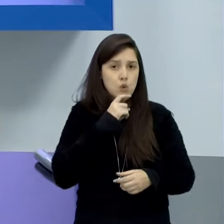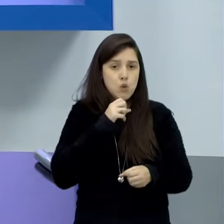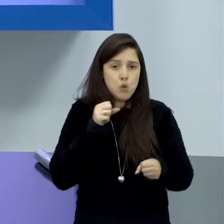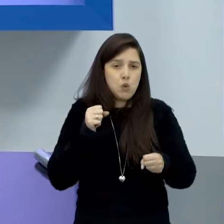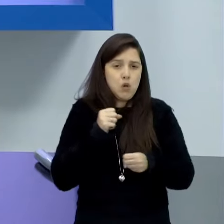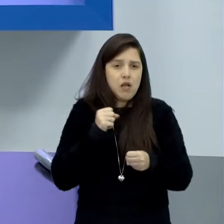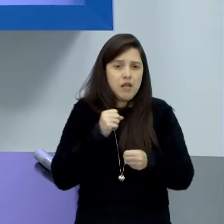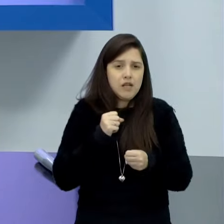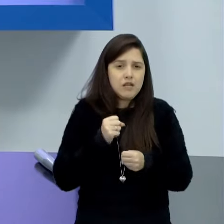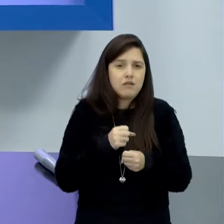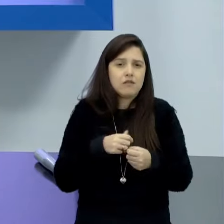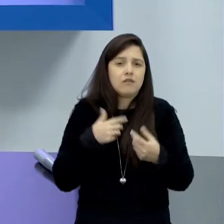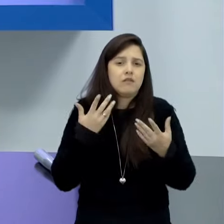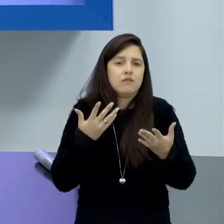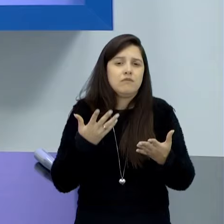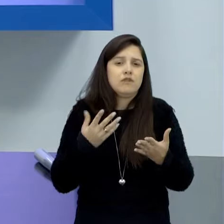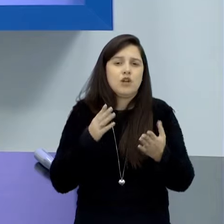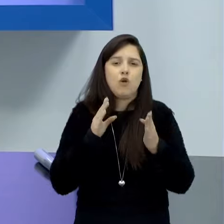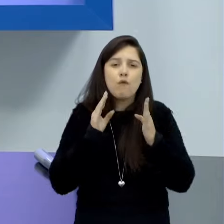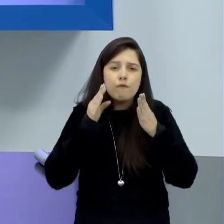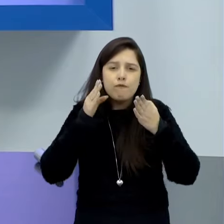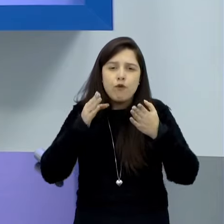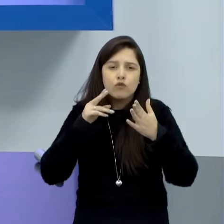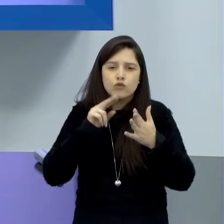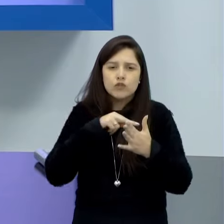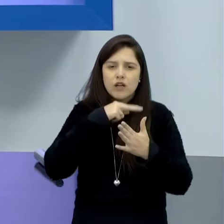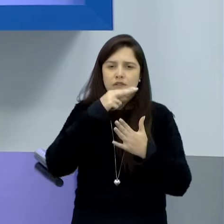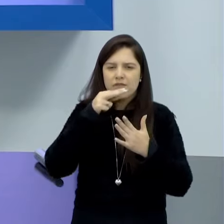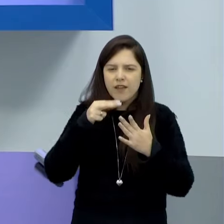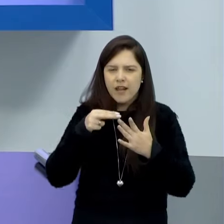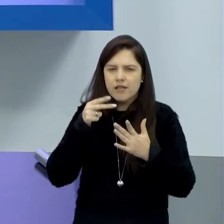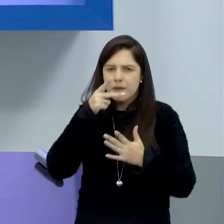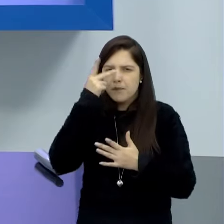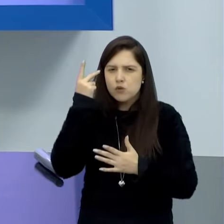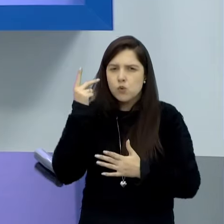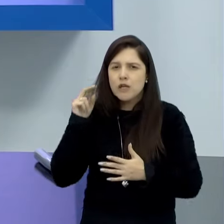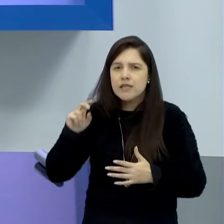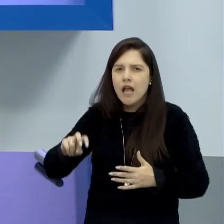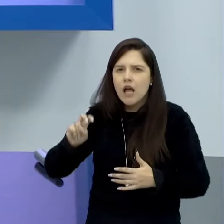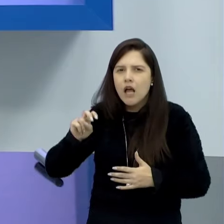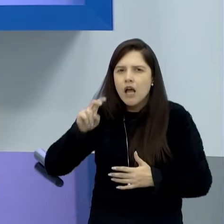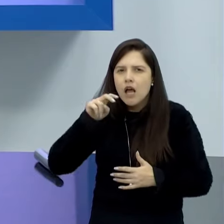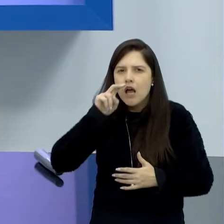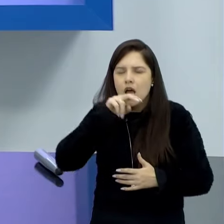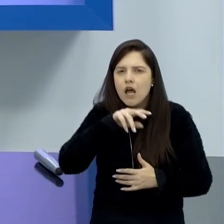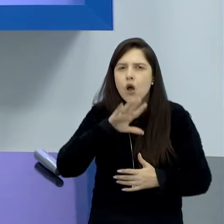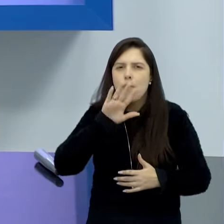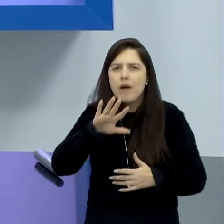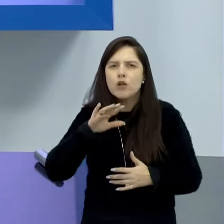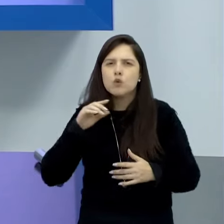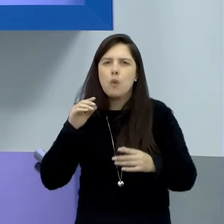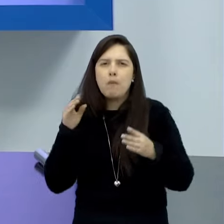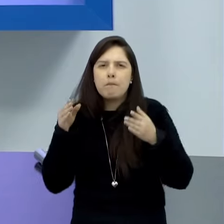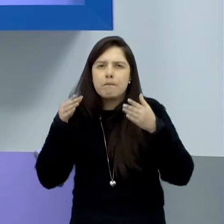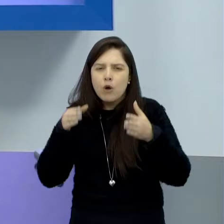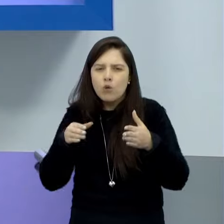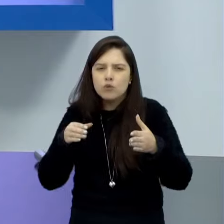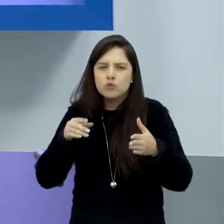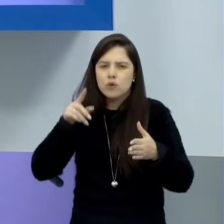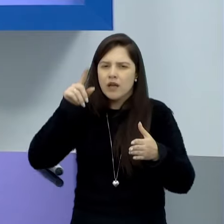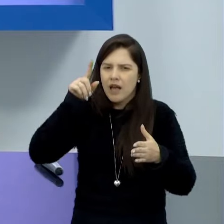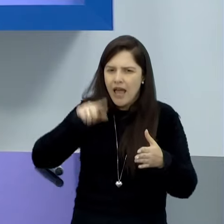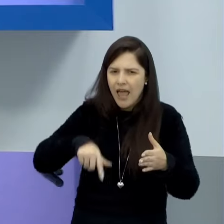e agora ele serve de ponto de referência para as pessoas que estão subindo, será que o Monte Everest ainda é